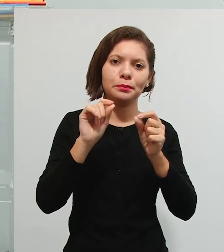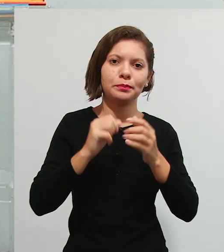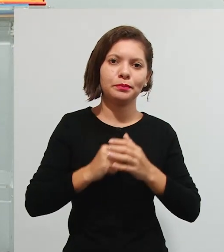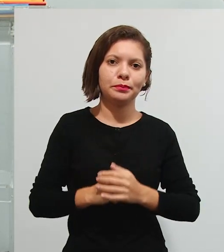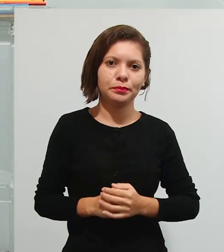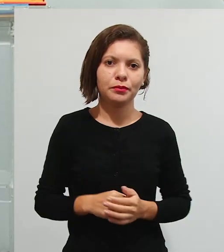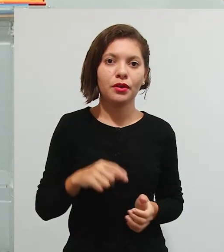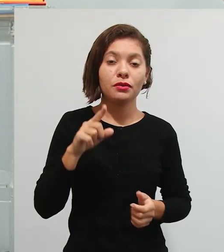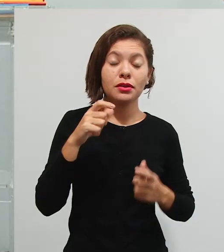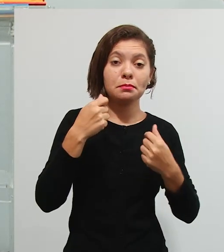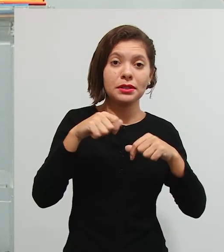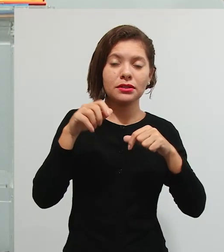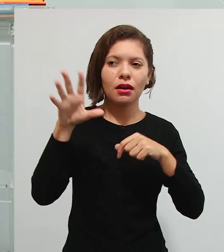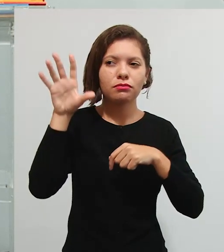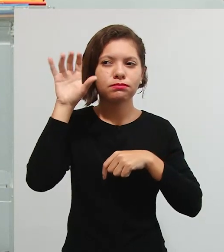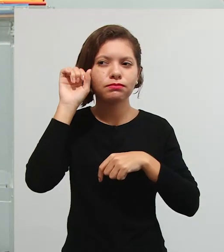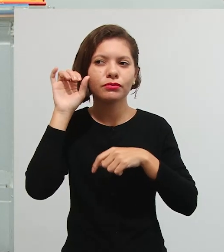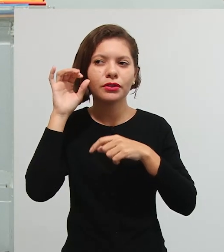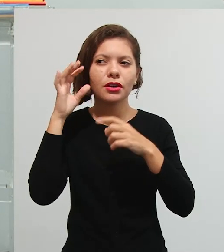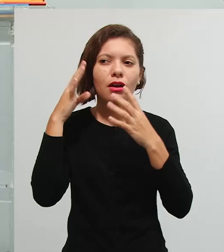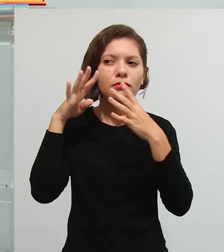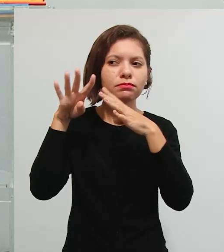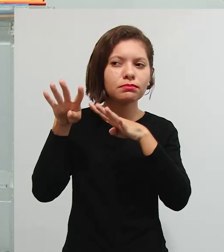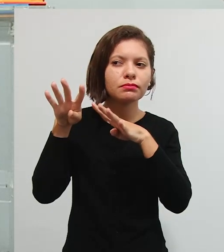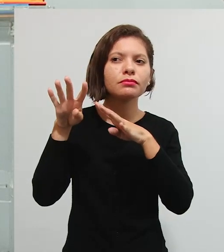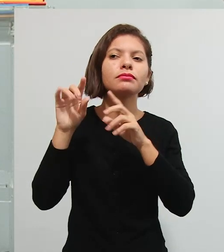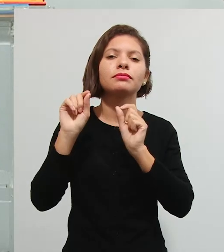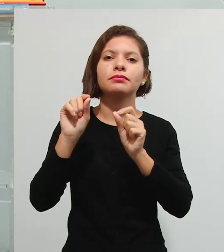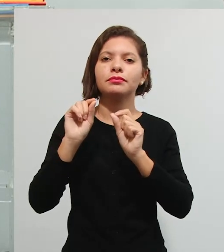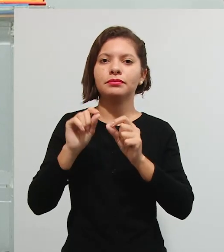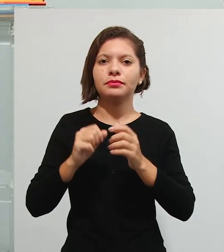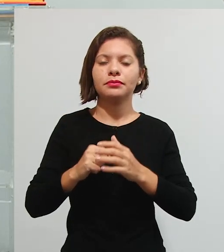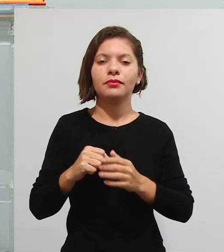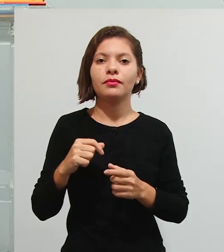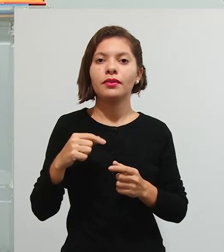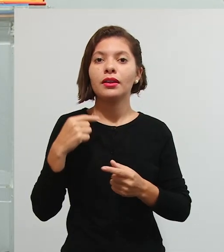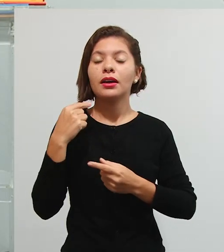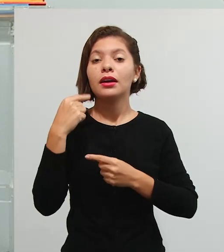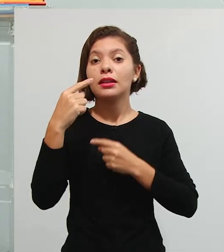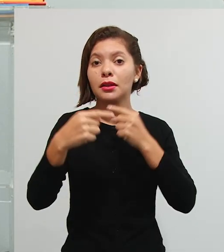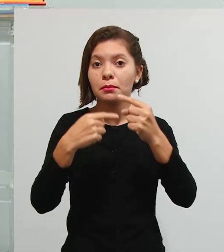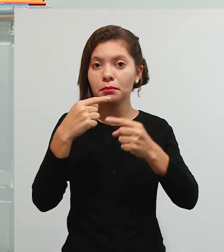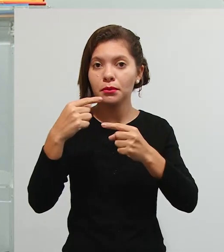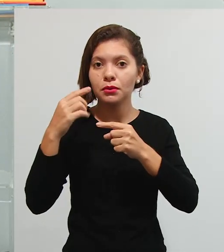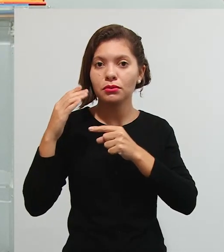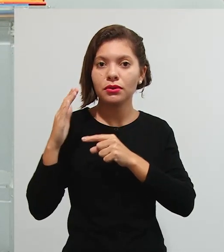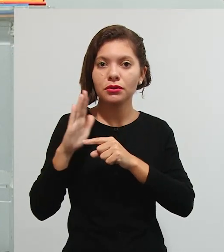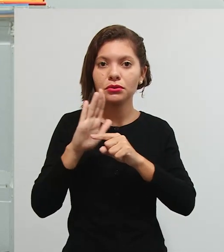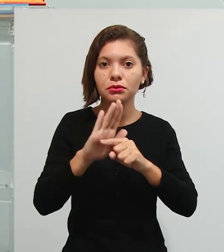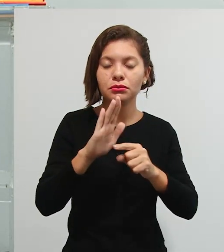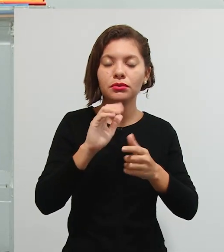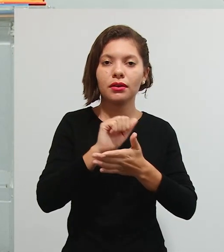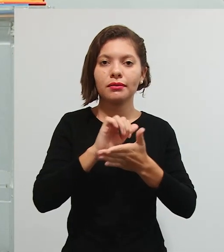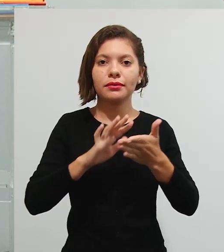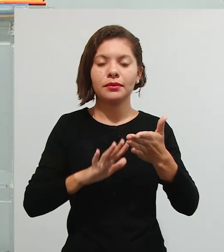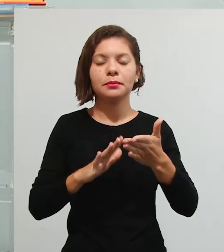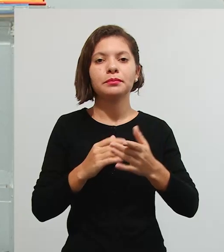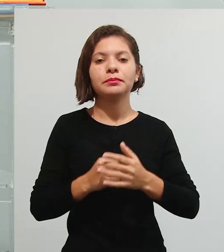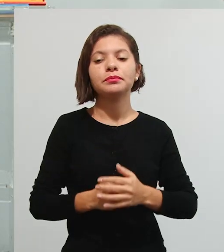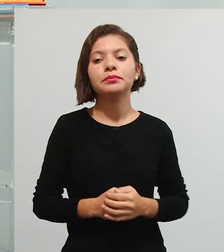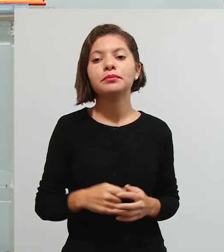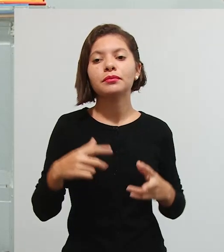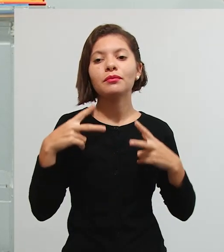um serviço, né? O produto vai ser um serviço, portanto, esse serviço também é uma intervenção na realidade, e essa